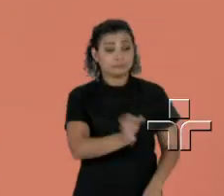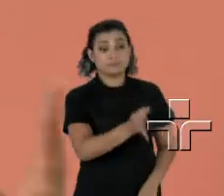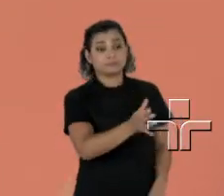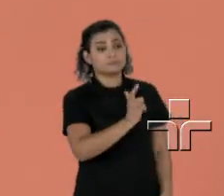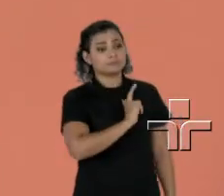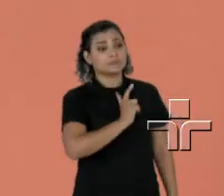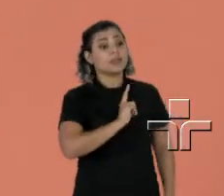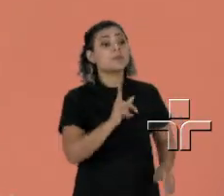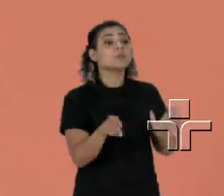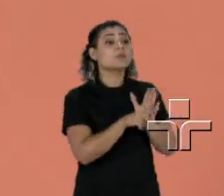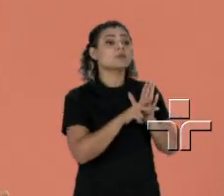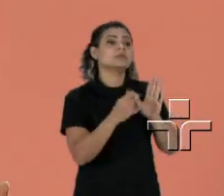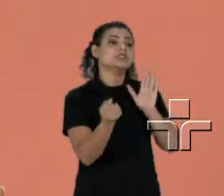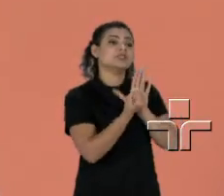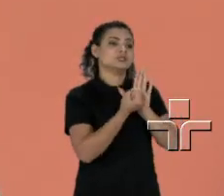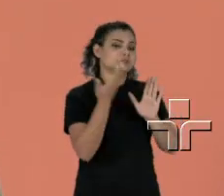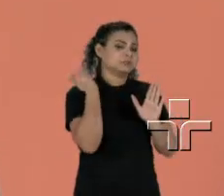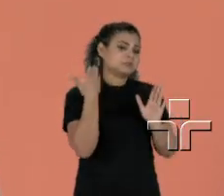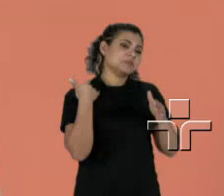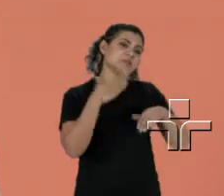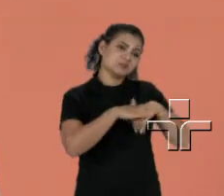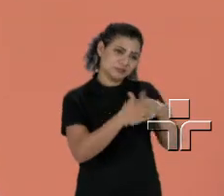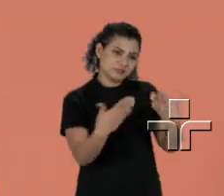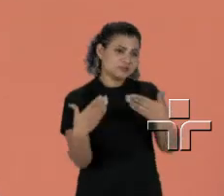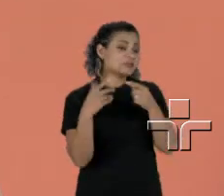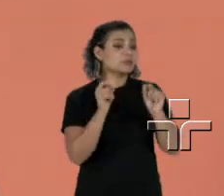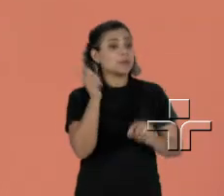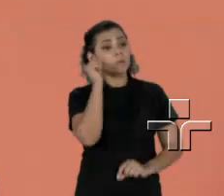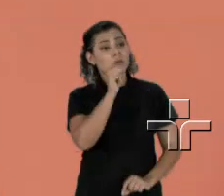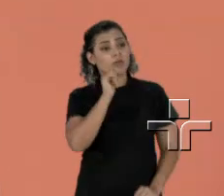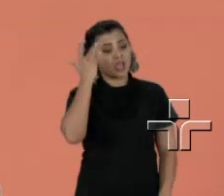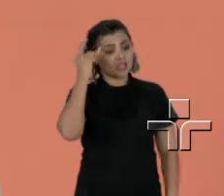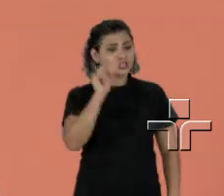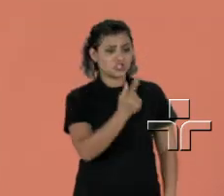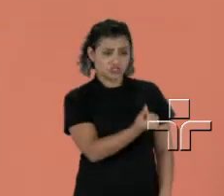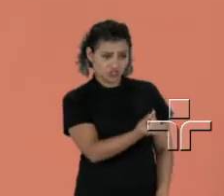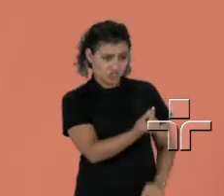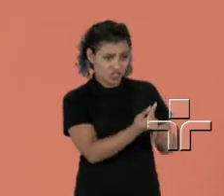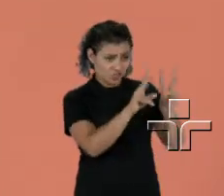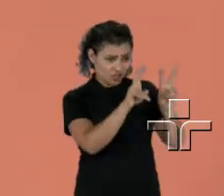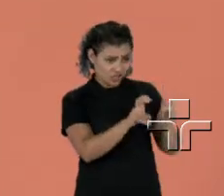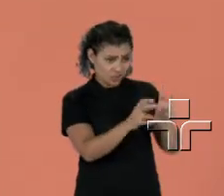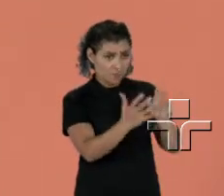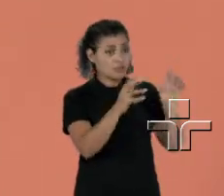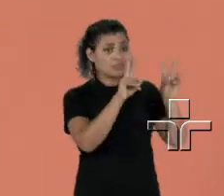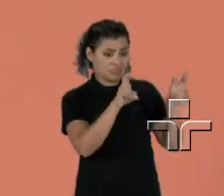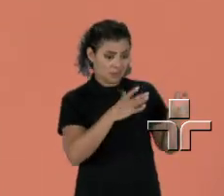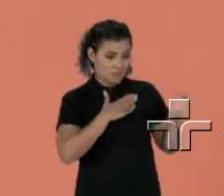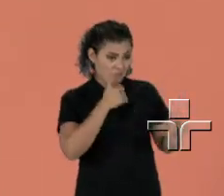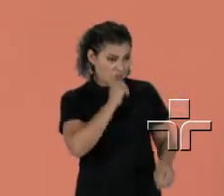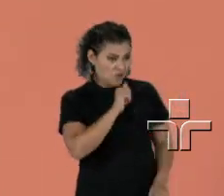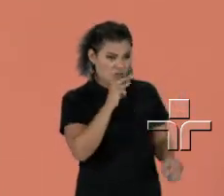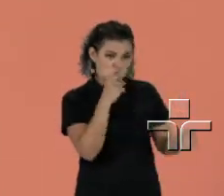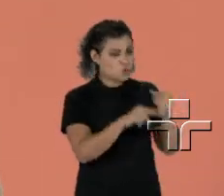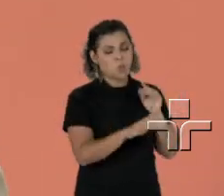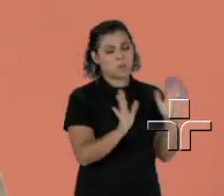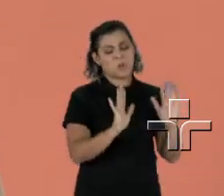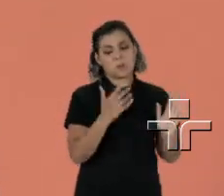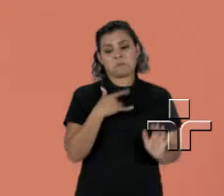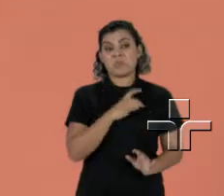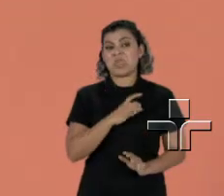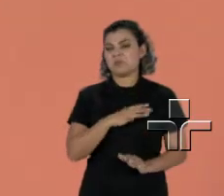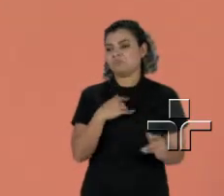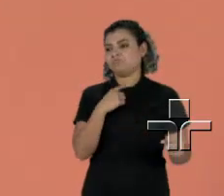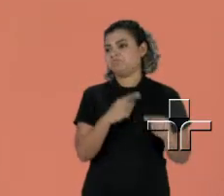acho que esse é um estigma tudo que a gente vem conversando que mulher acha que dinheiro não há um pacto pra ela né a gente fica com medo de falar de dinheiro